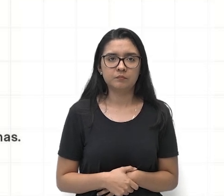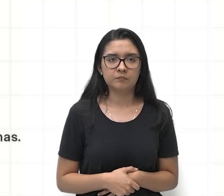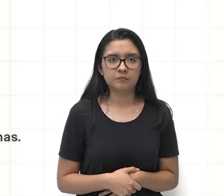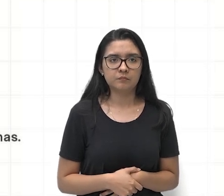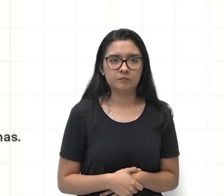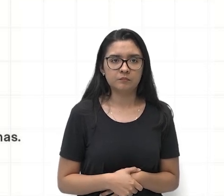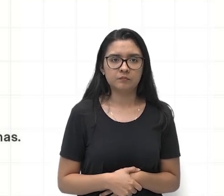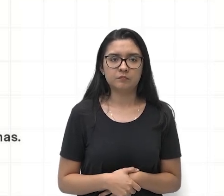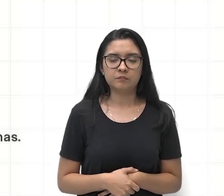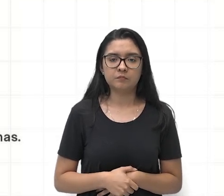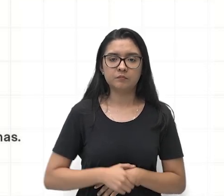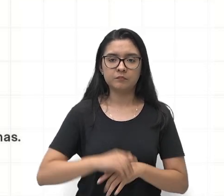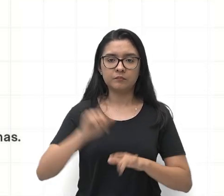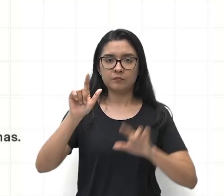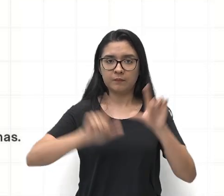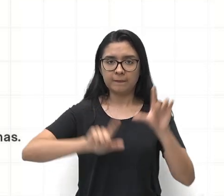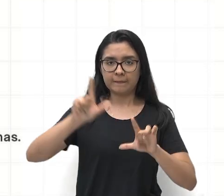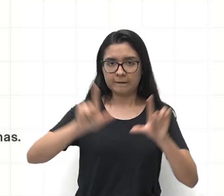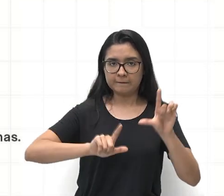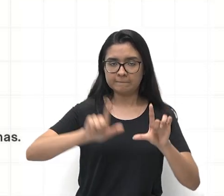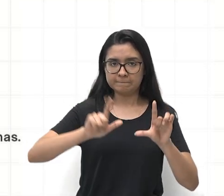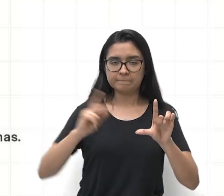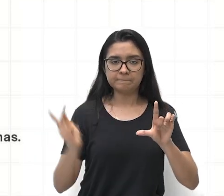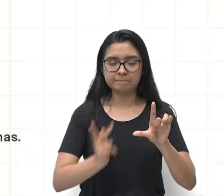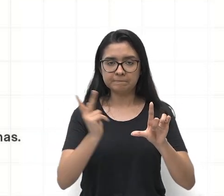A oferta, né, a televisão, né,